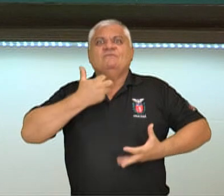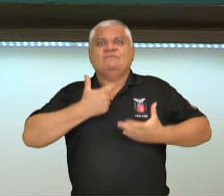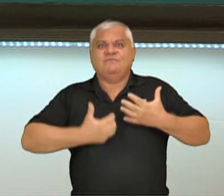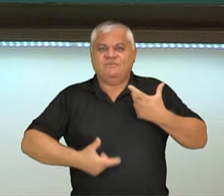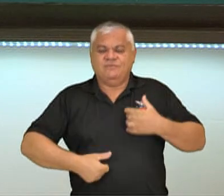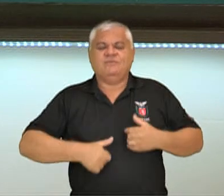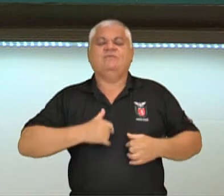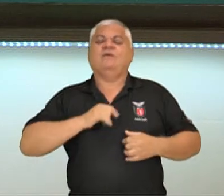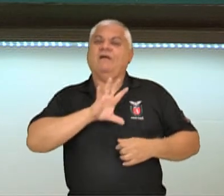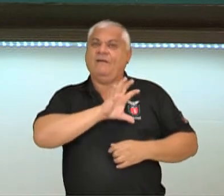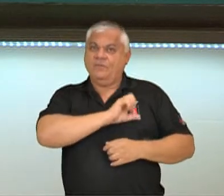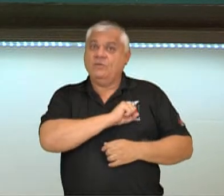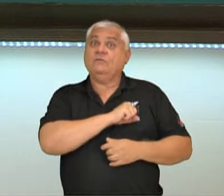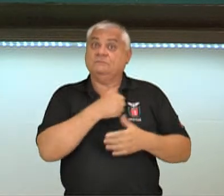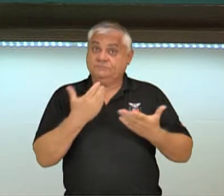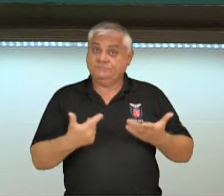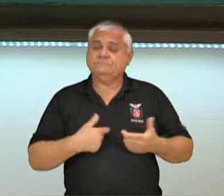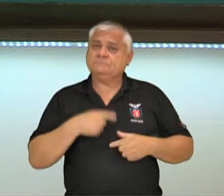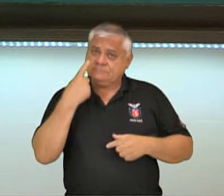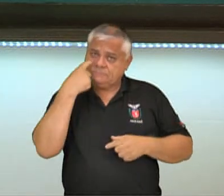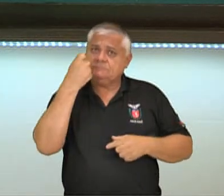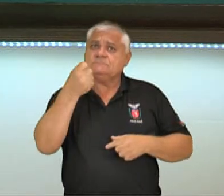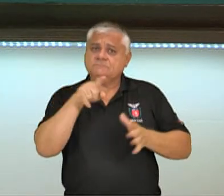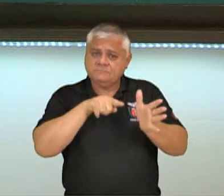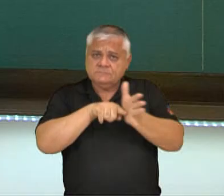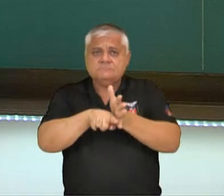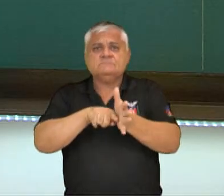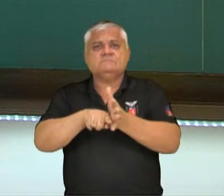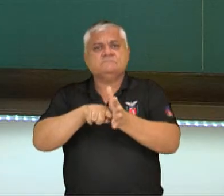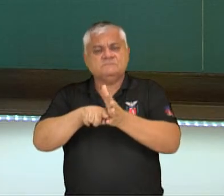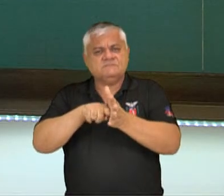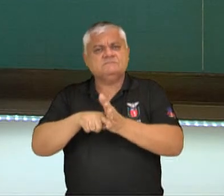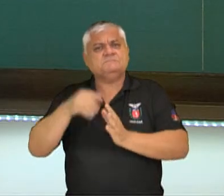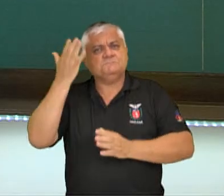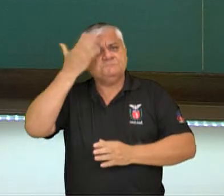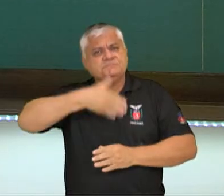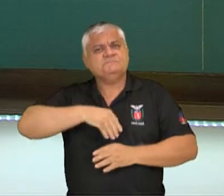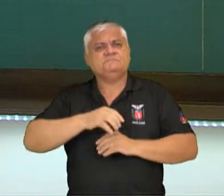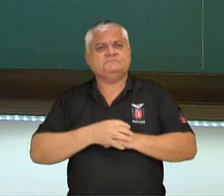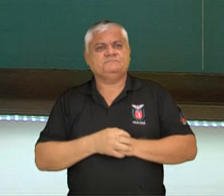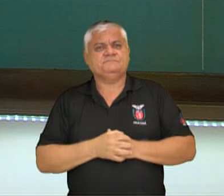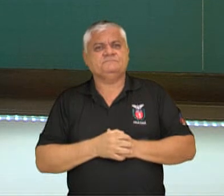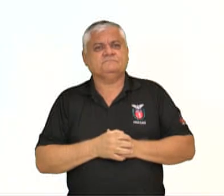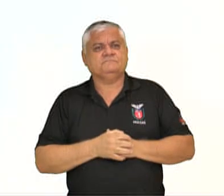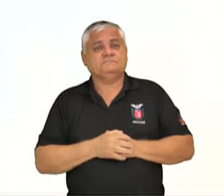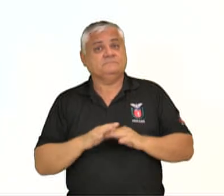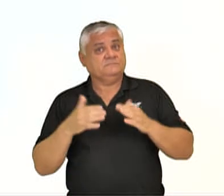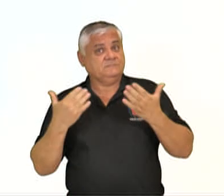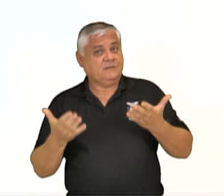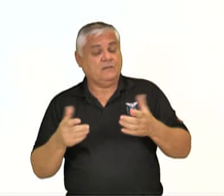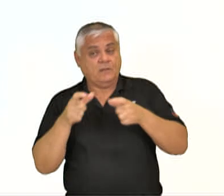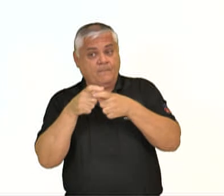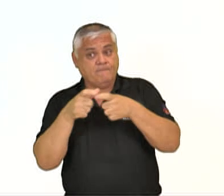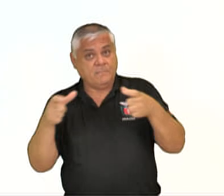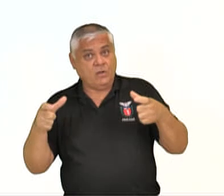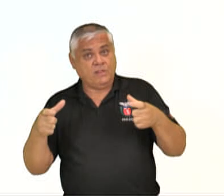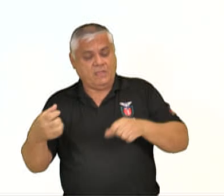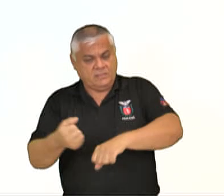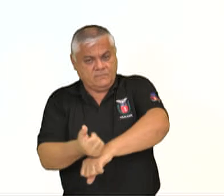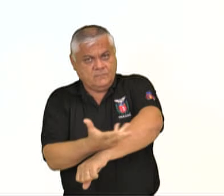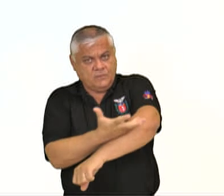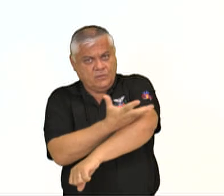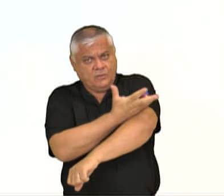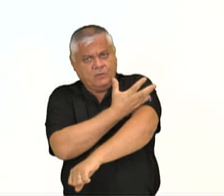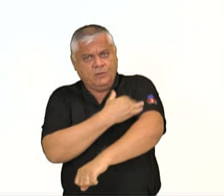do amor. Viram que interessante, né? Uma pesquisa muito interessante. Então, a maioria das emoções